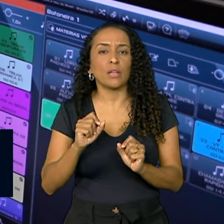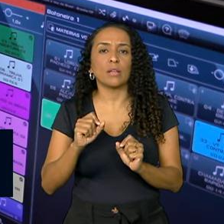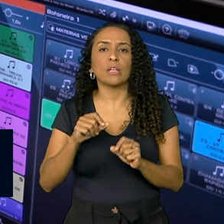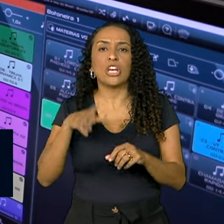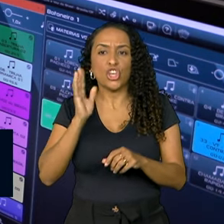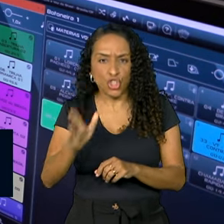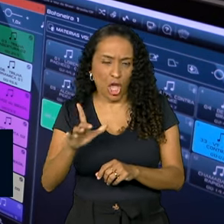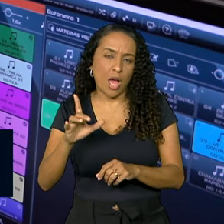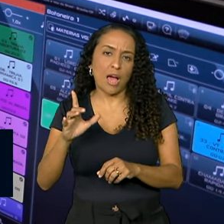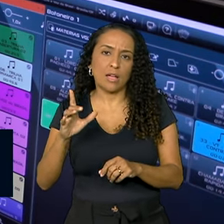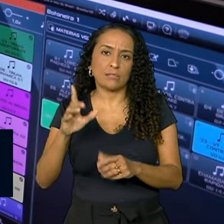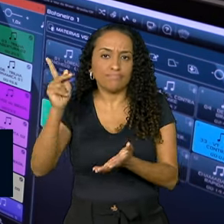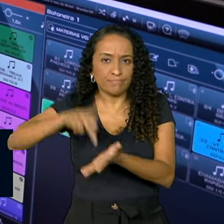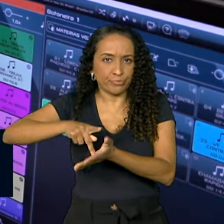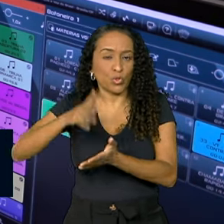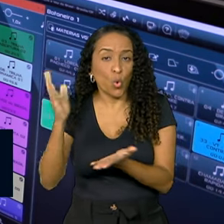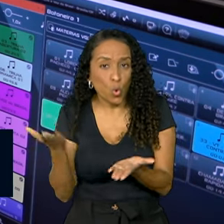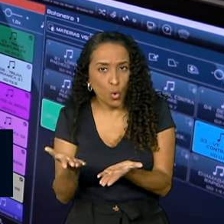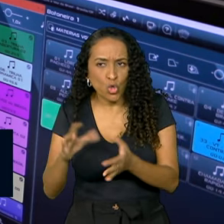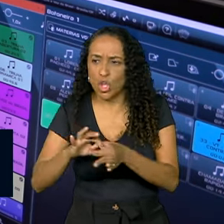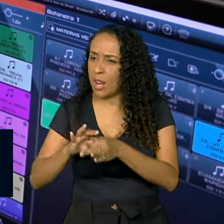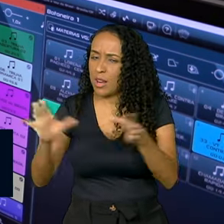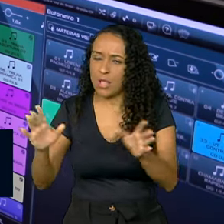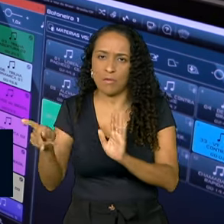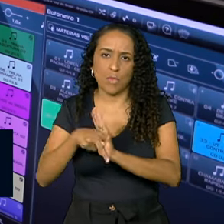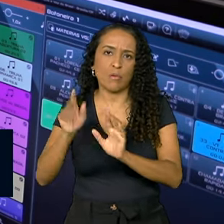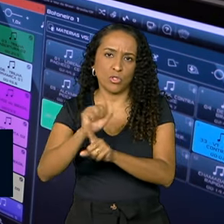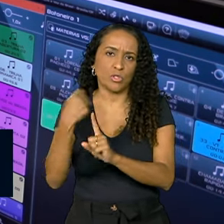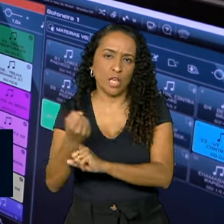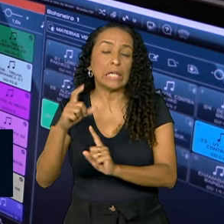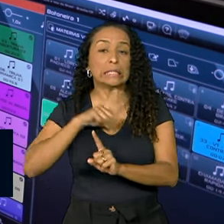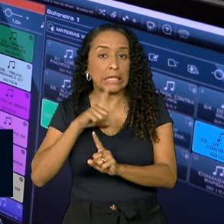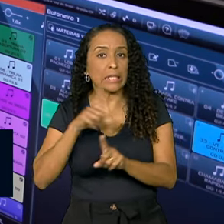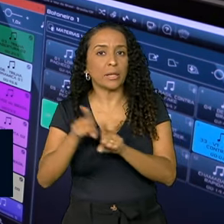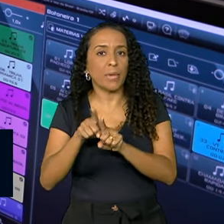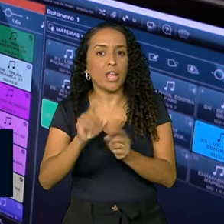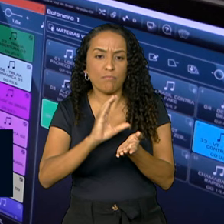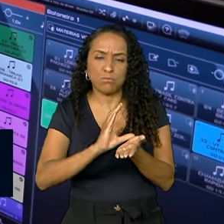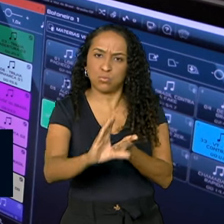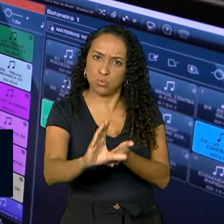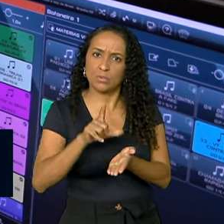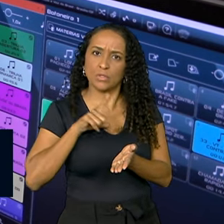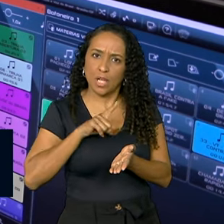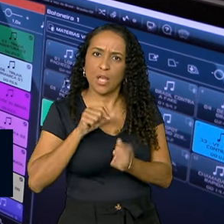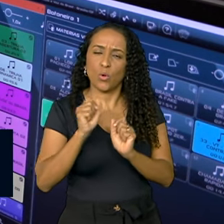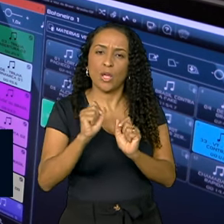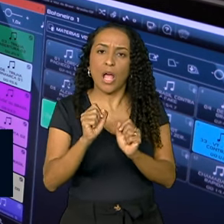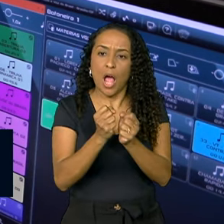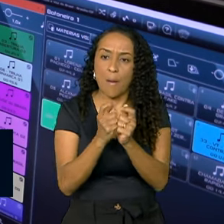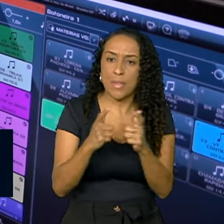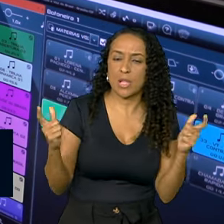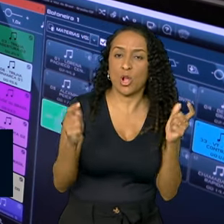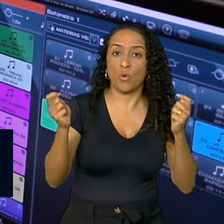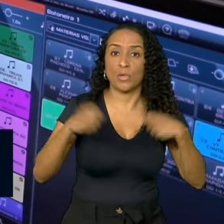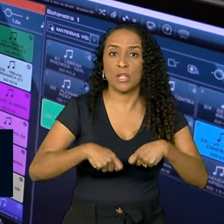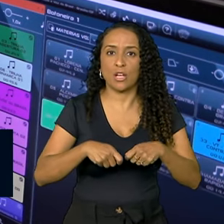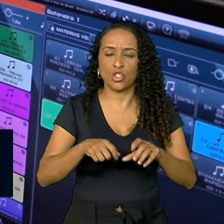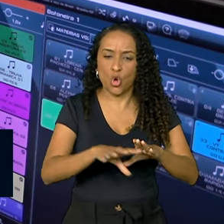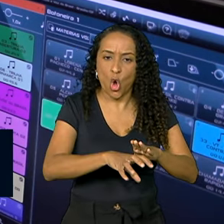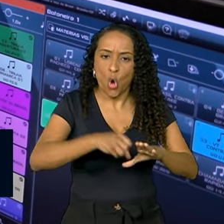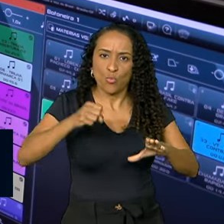do que já tá efetivado hoje à disposição da sociedade a gente tem investimentos na aumentando a capacidade de